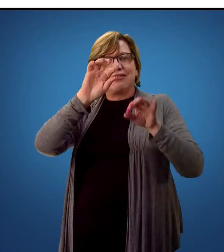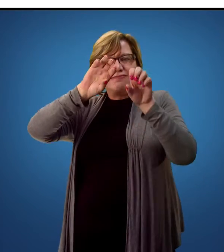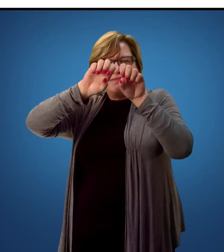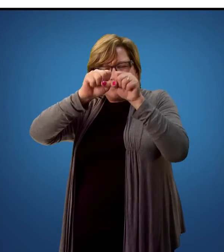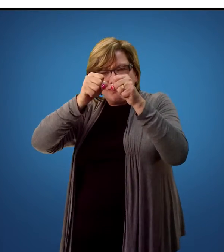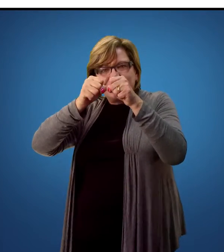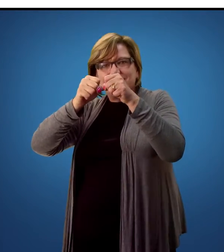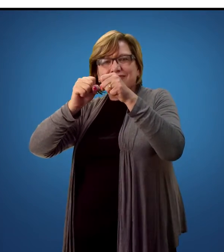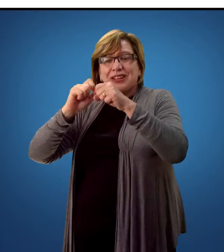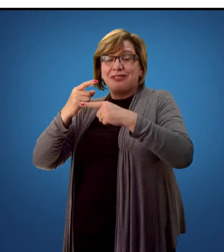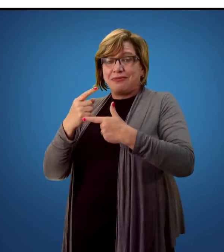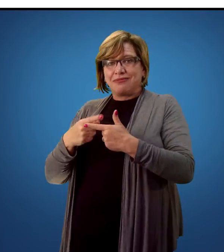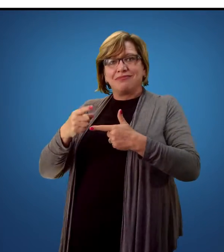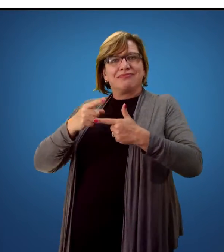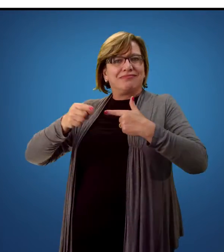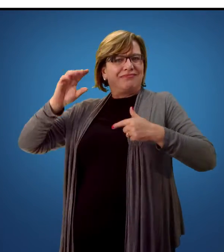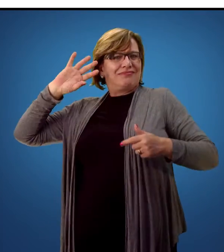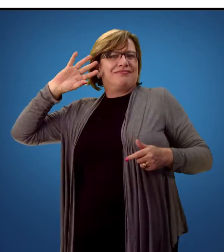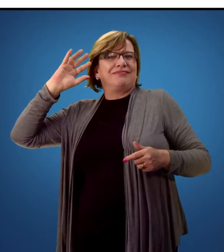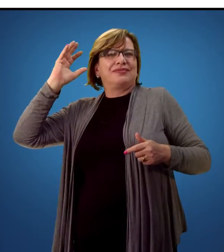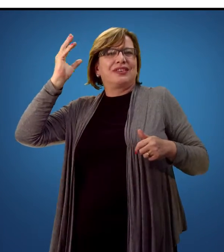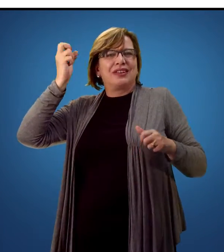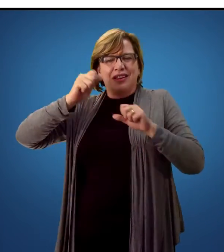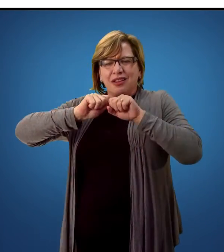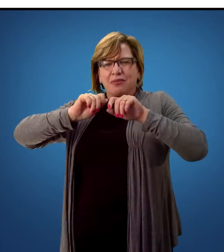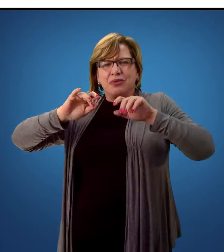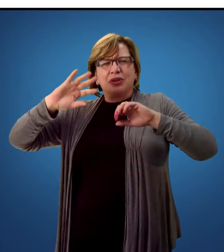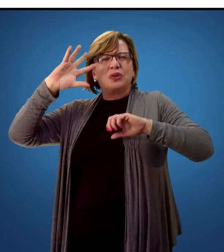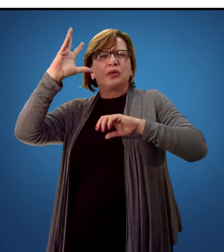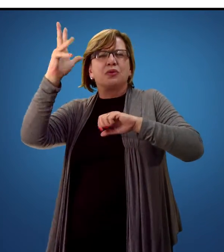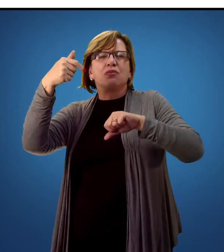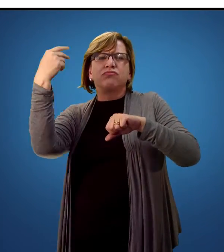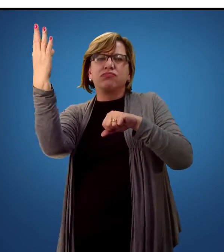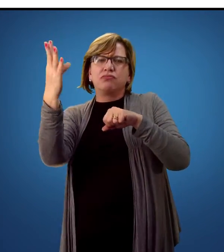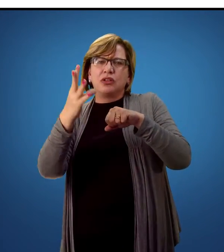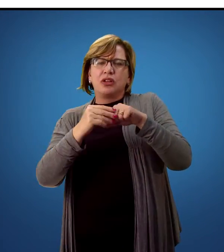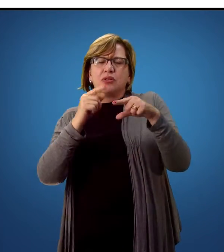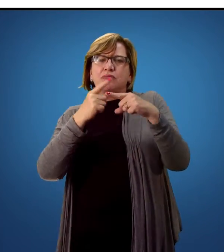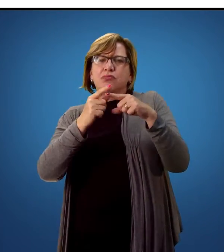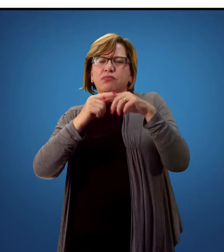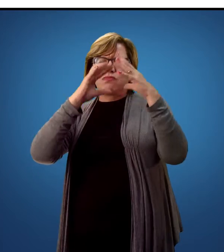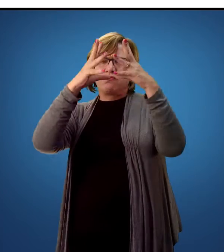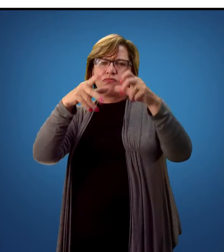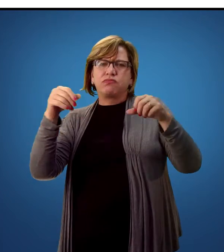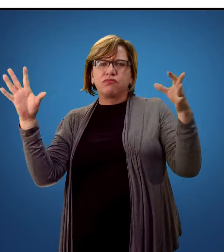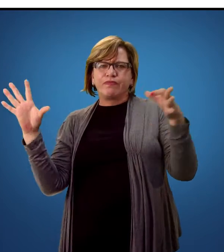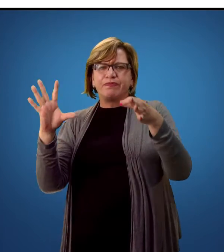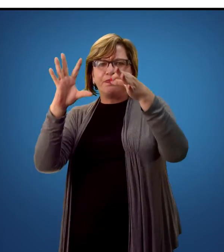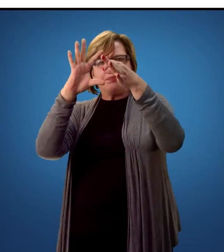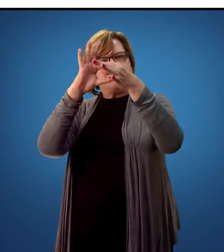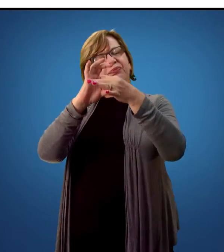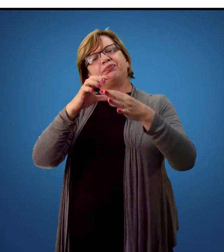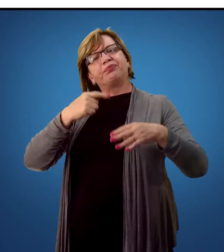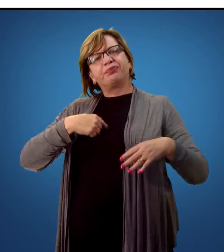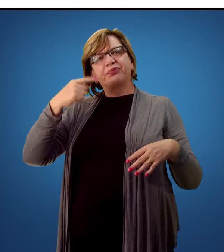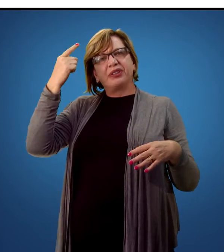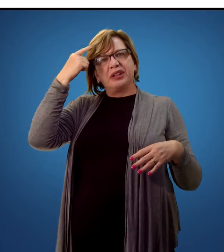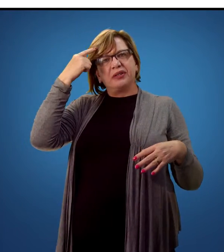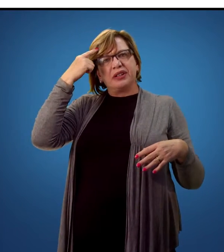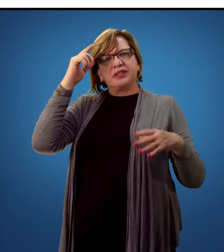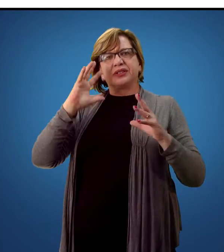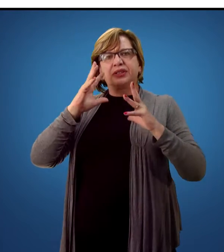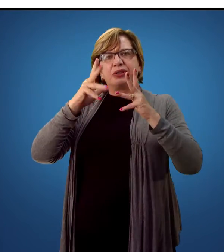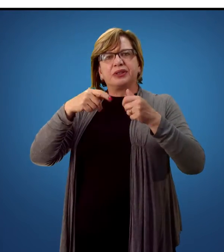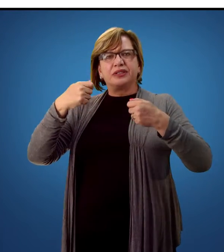desta teia vai repercutir em todo o conhecimento porque tudo está interligado né então eu penso que essa necessidade